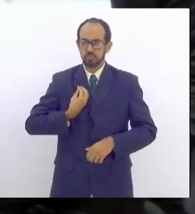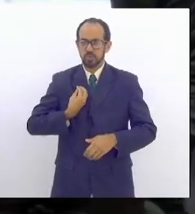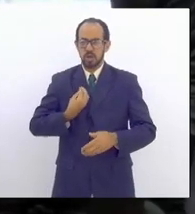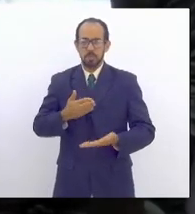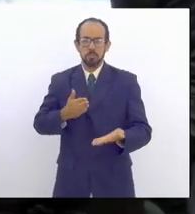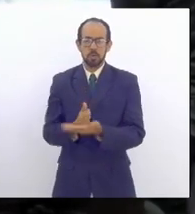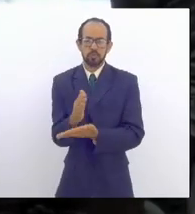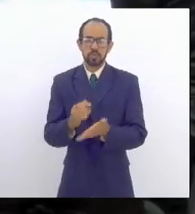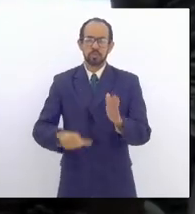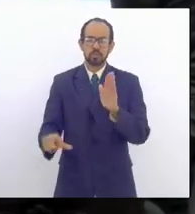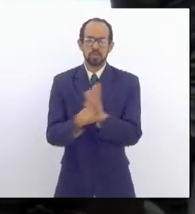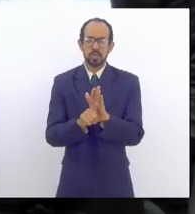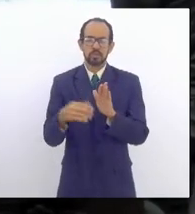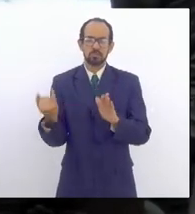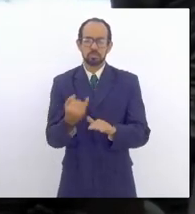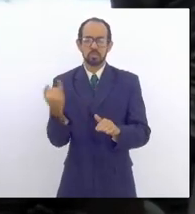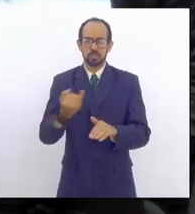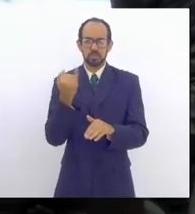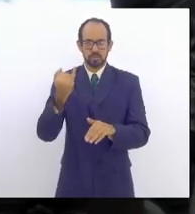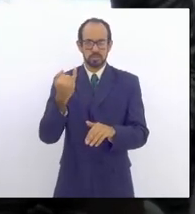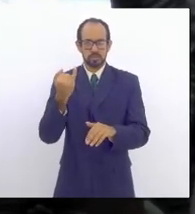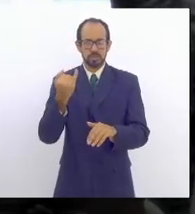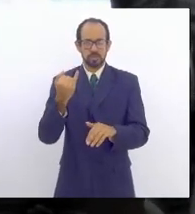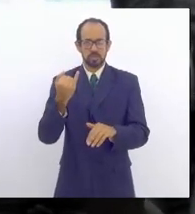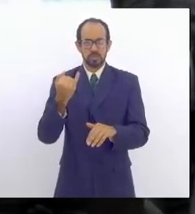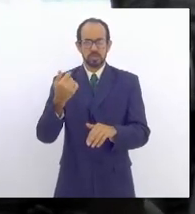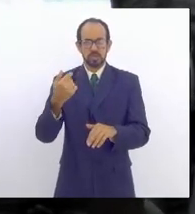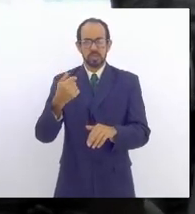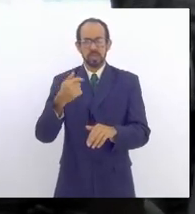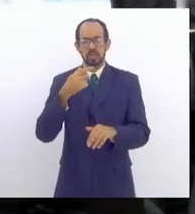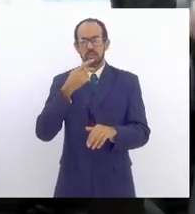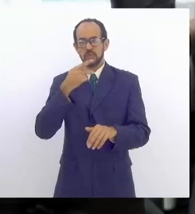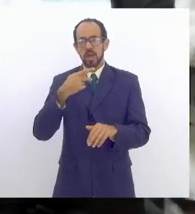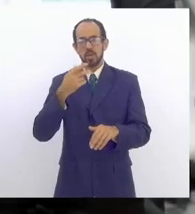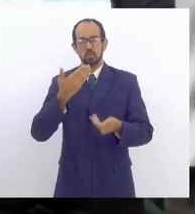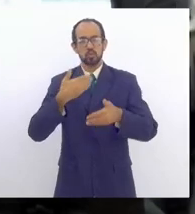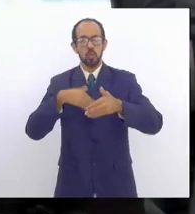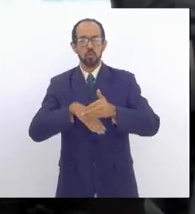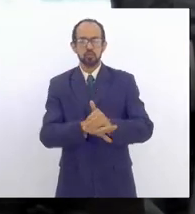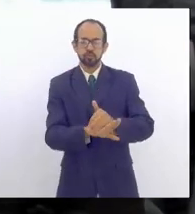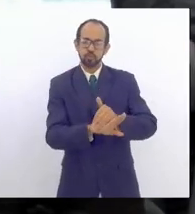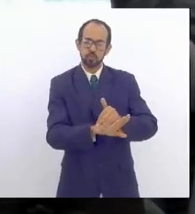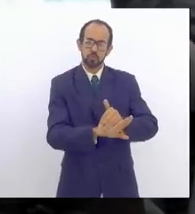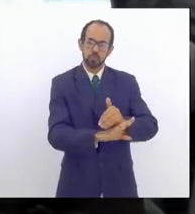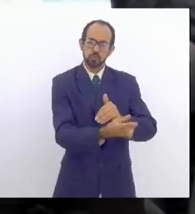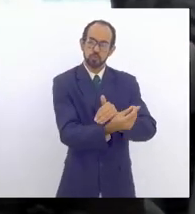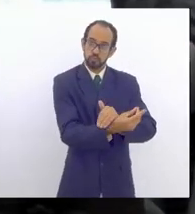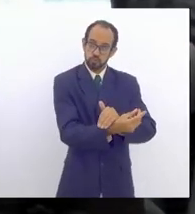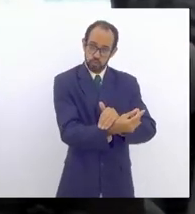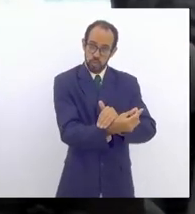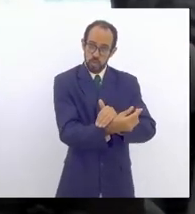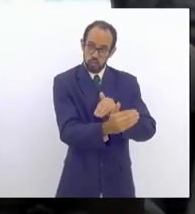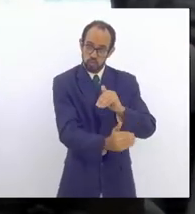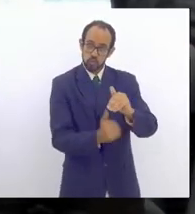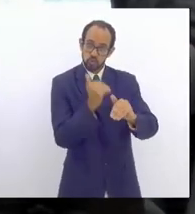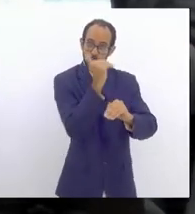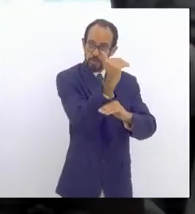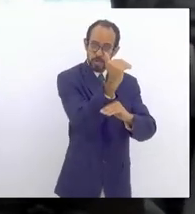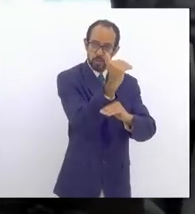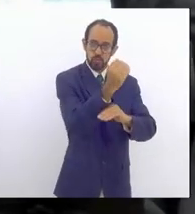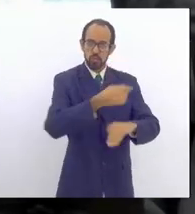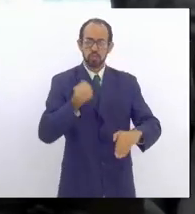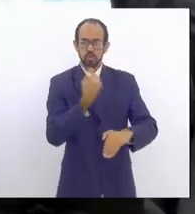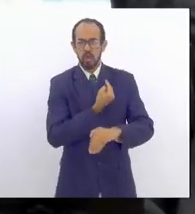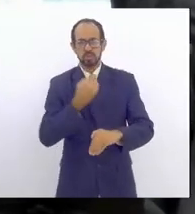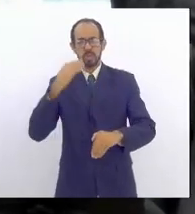fundamentais, e eu reputo como fundo soberano que, como sabemos, esse ano teremos mais